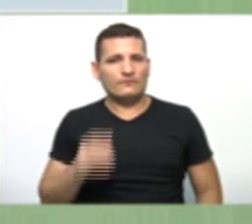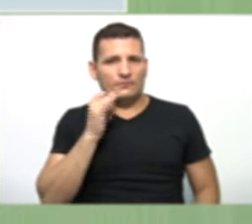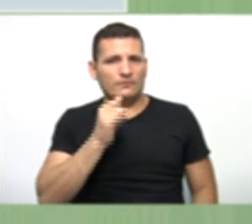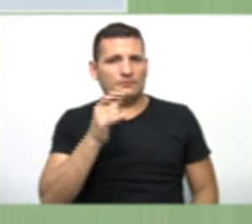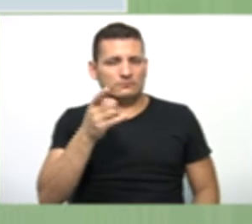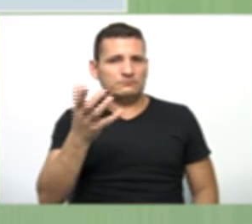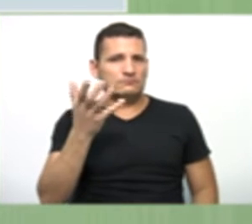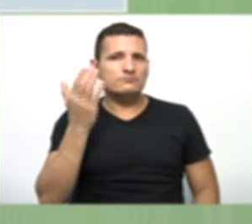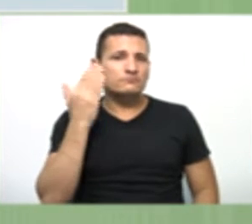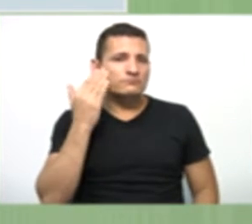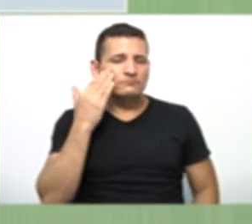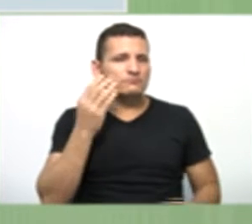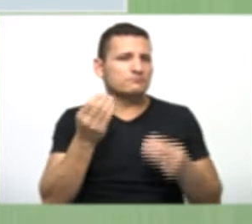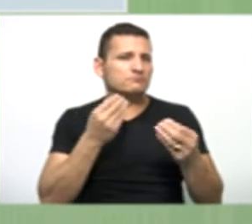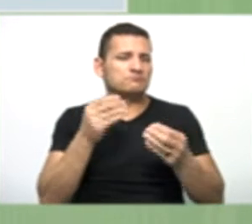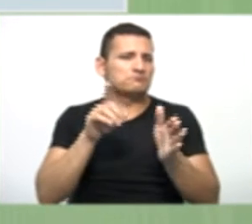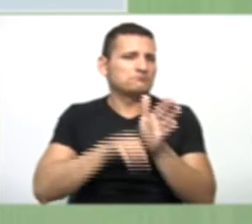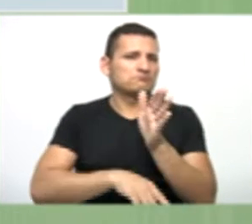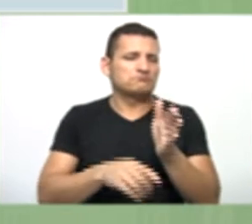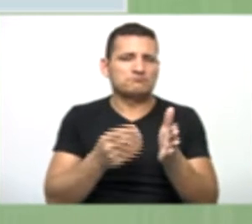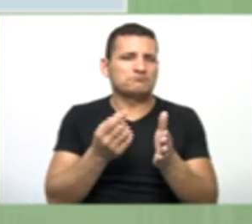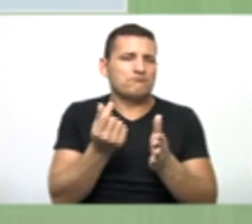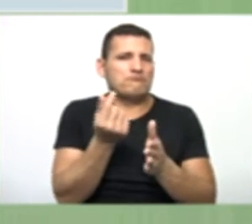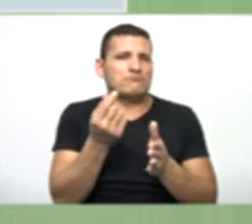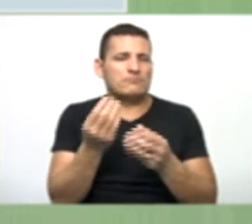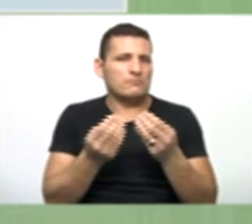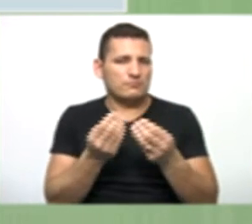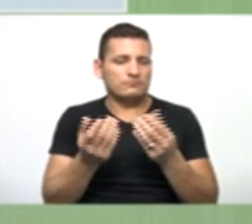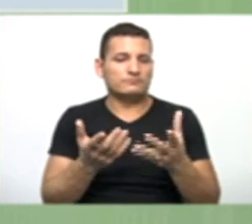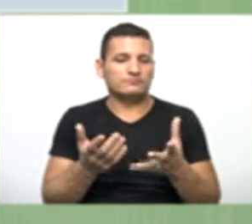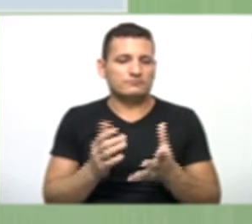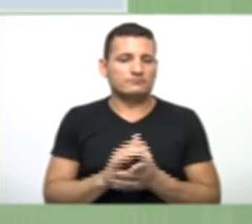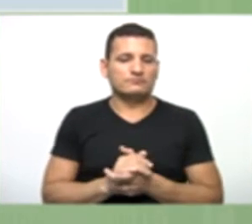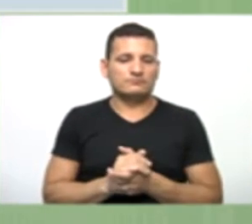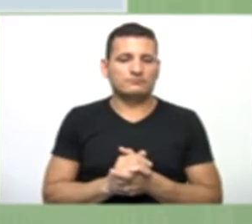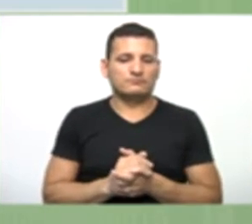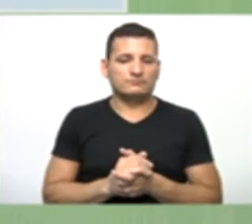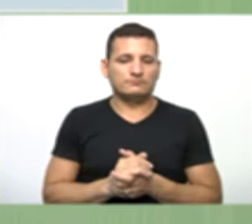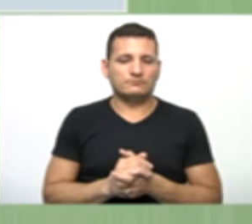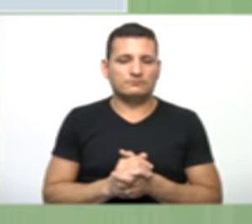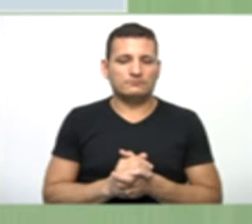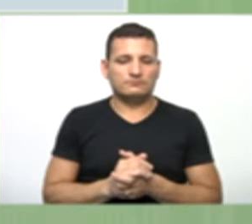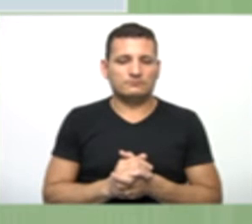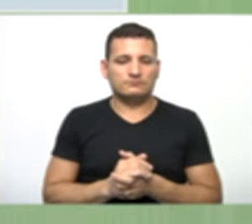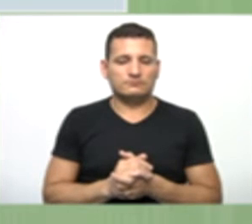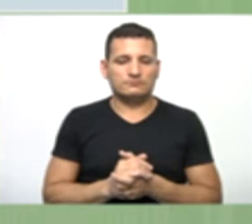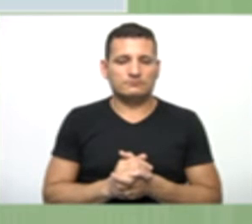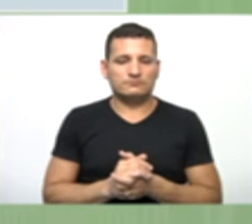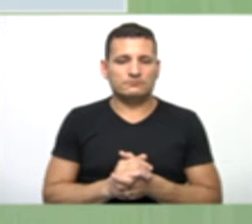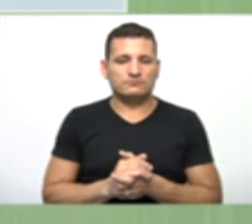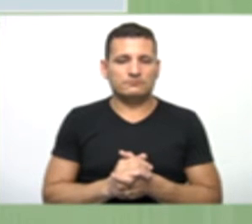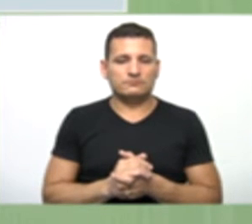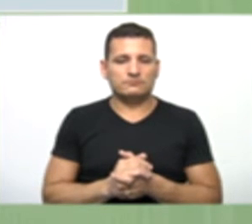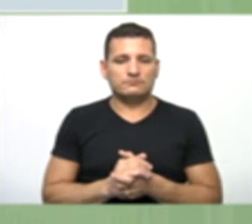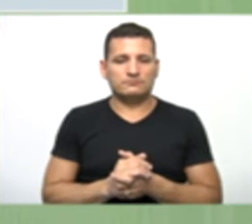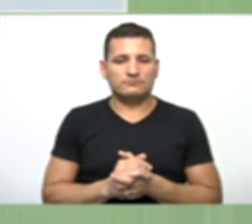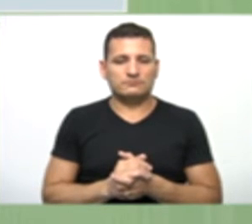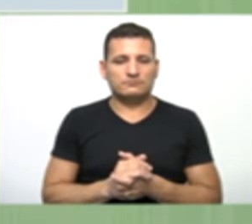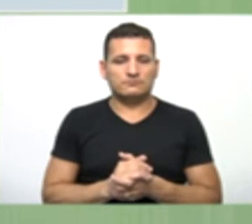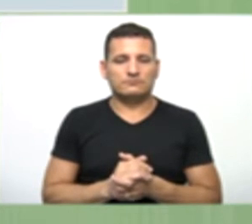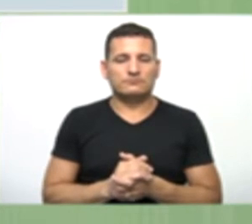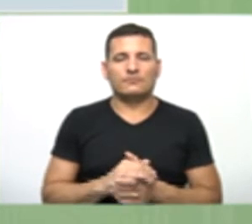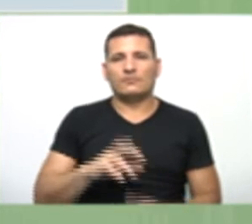é o desconto obtido, basta você fazer o desconto racional, né? Esse desconto por dentro que a gente chama de